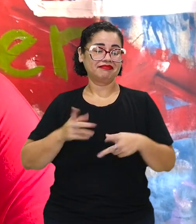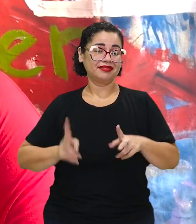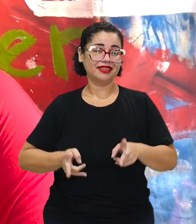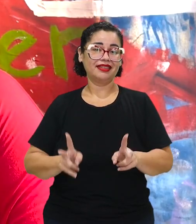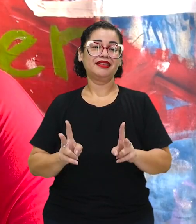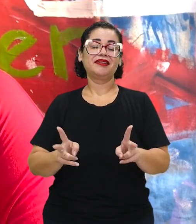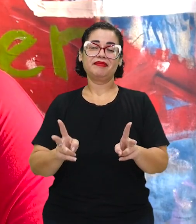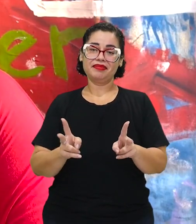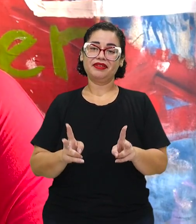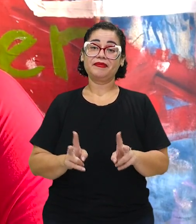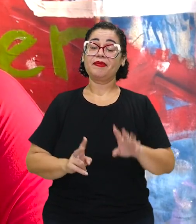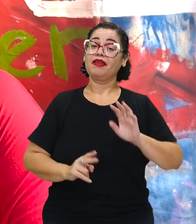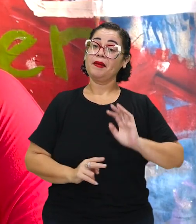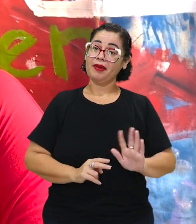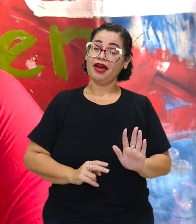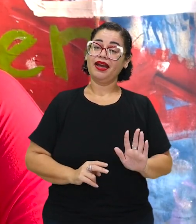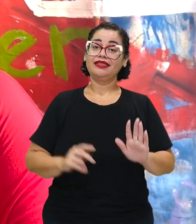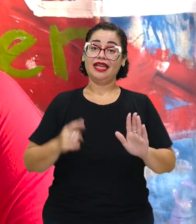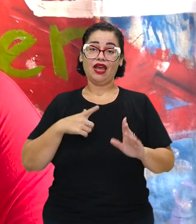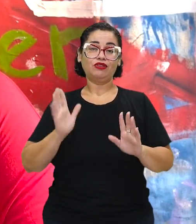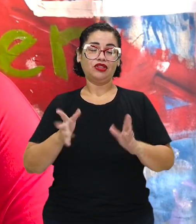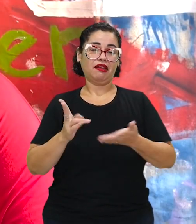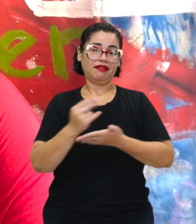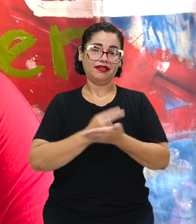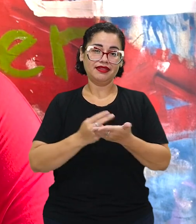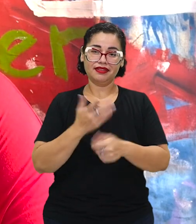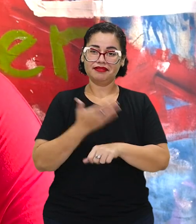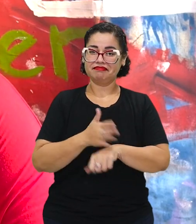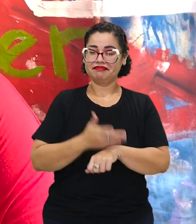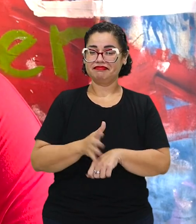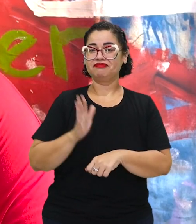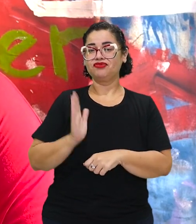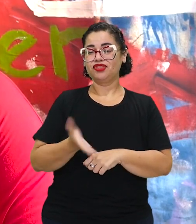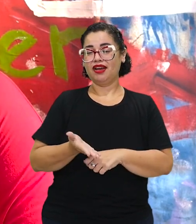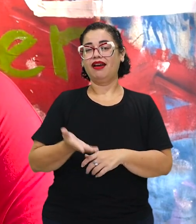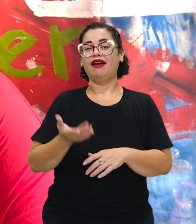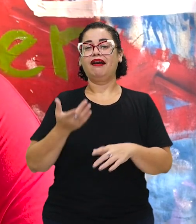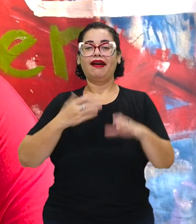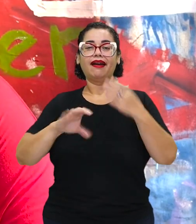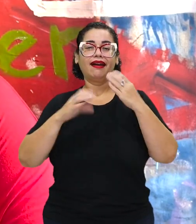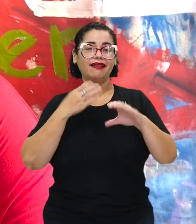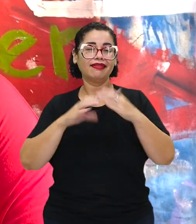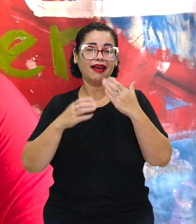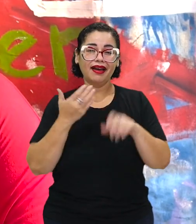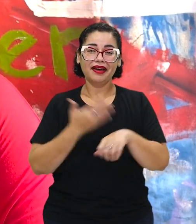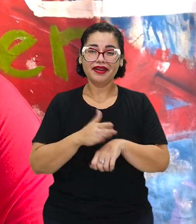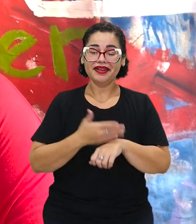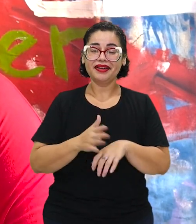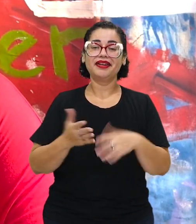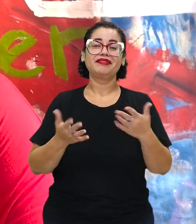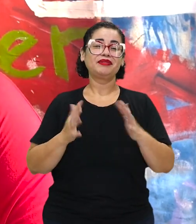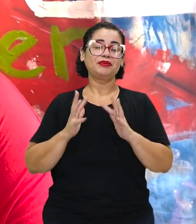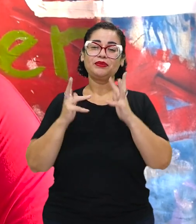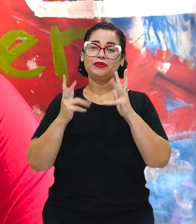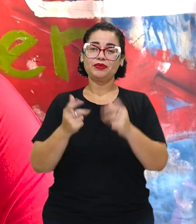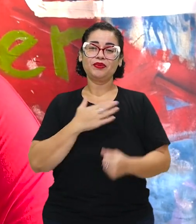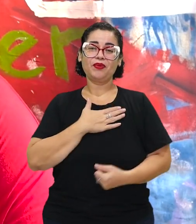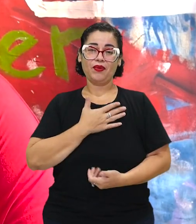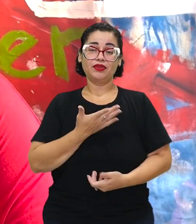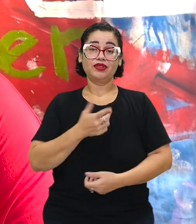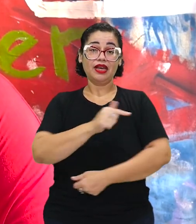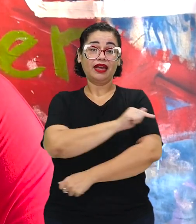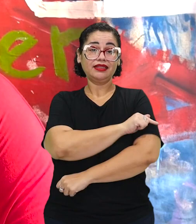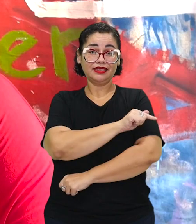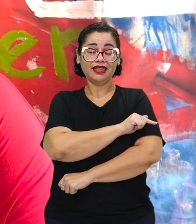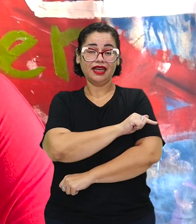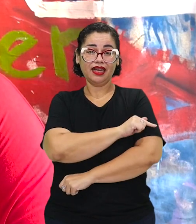incentivou. Mas assim, eu já desenhava, já cantava e tudo. Sétimo